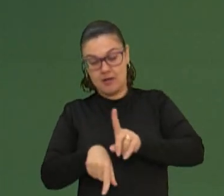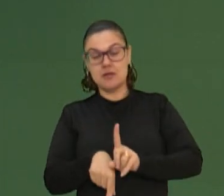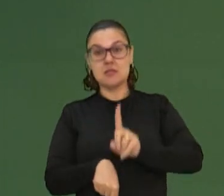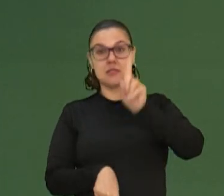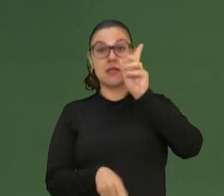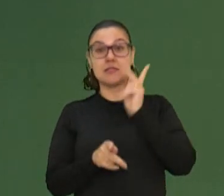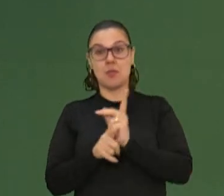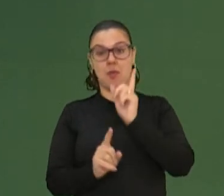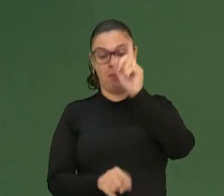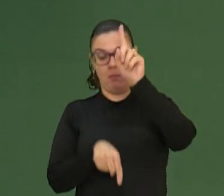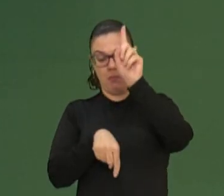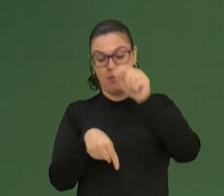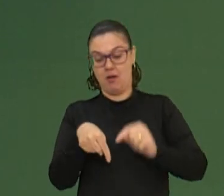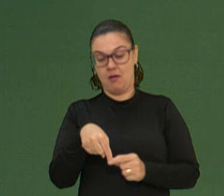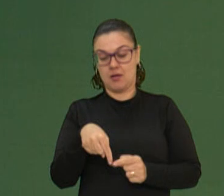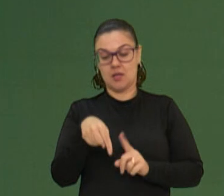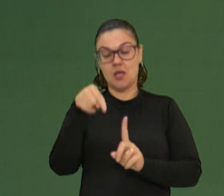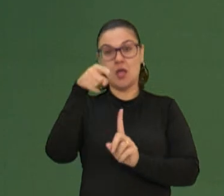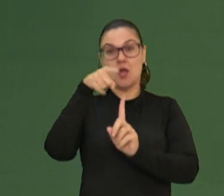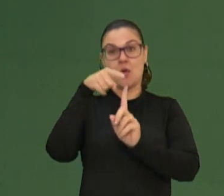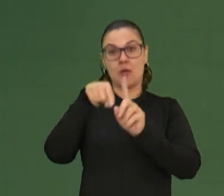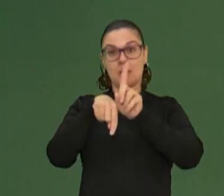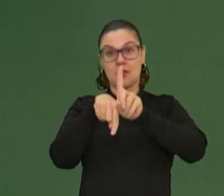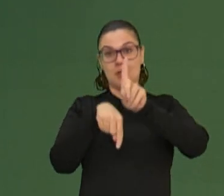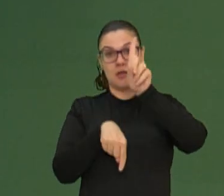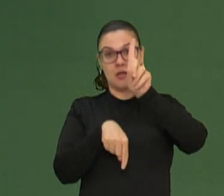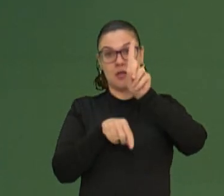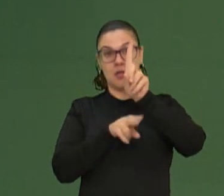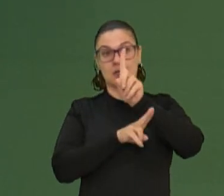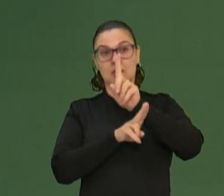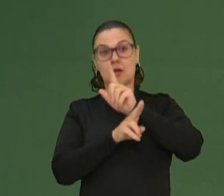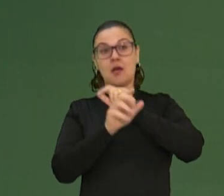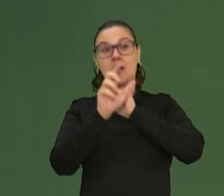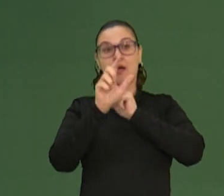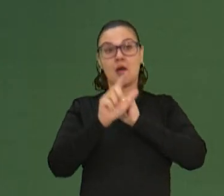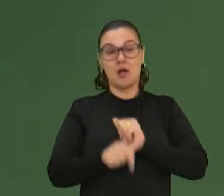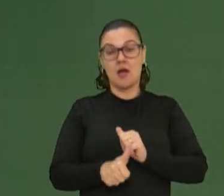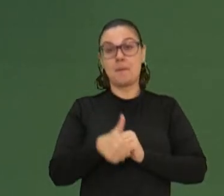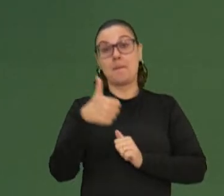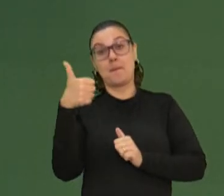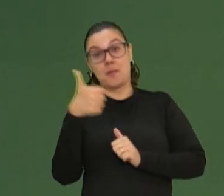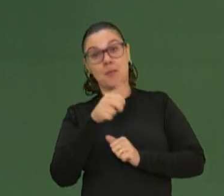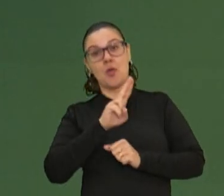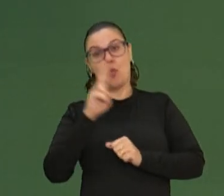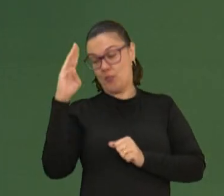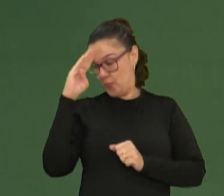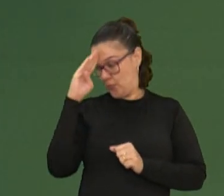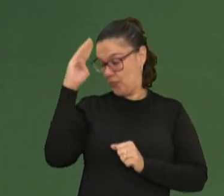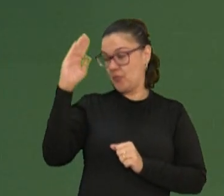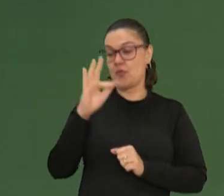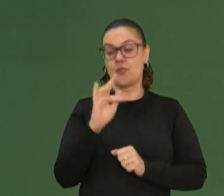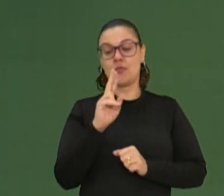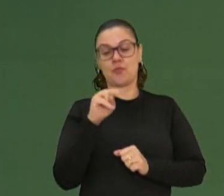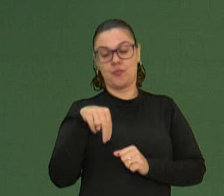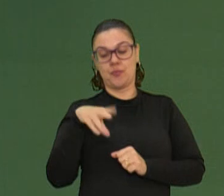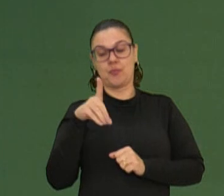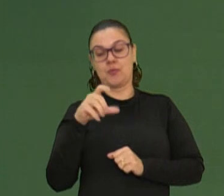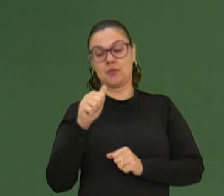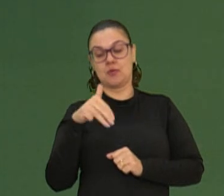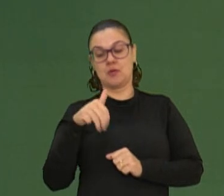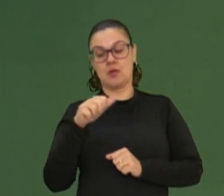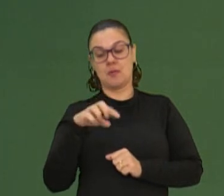pelas pontas. Esse meristema que faz isso, chamamos de meristema ou primário ou meristema